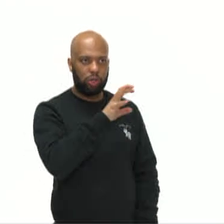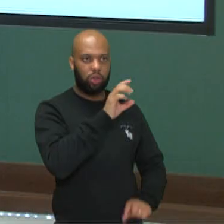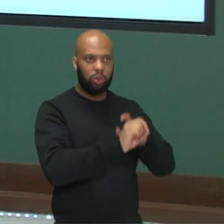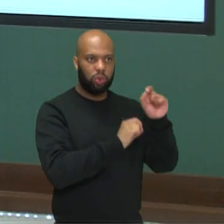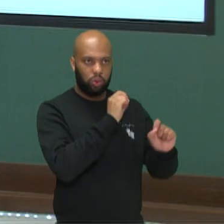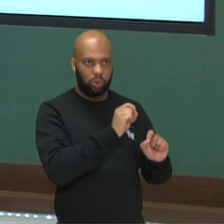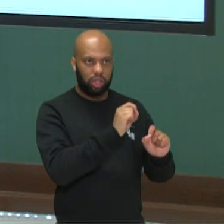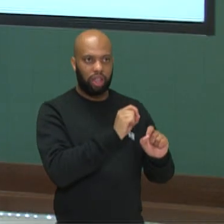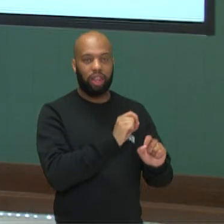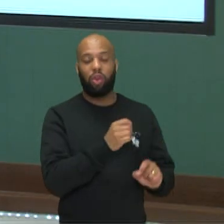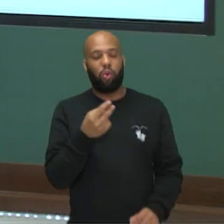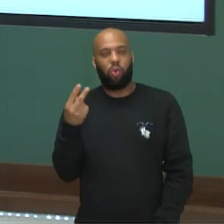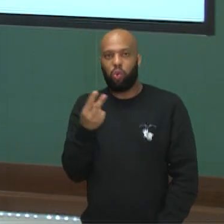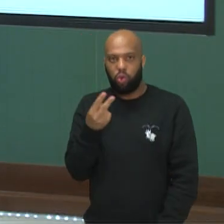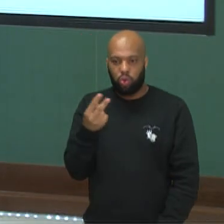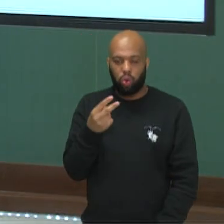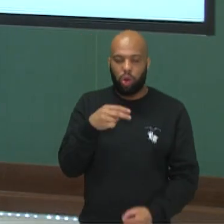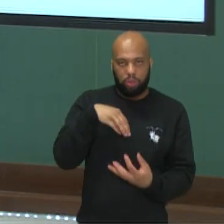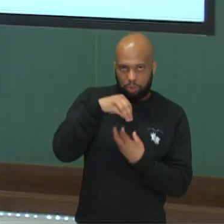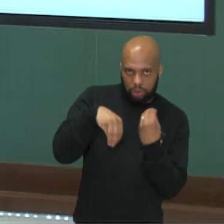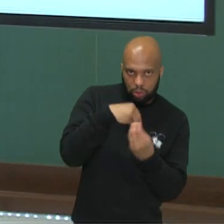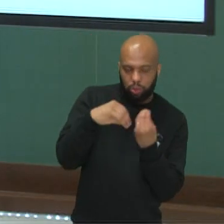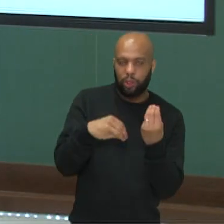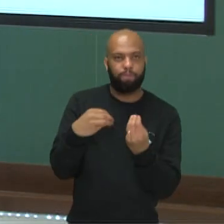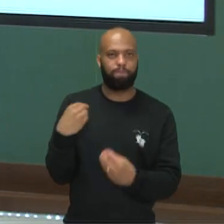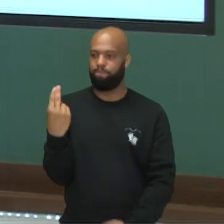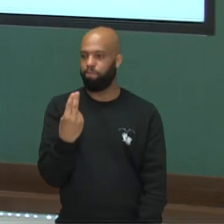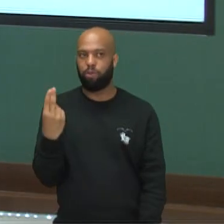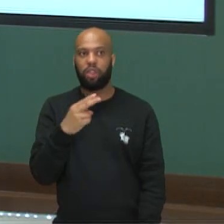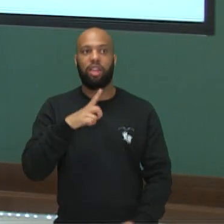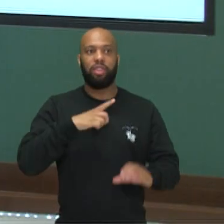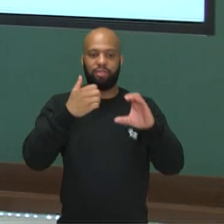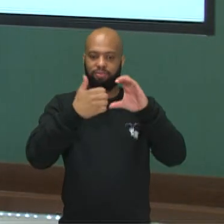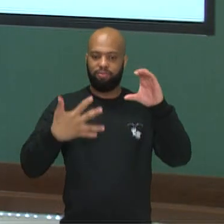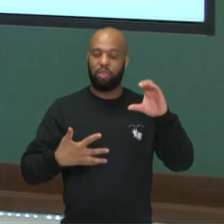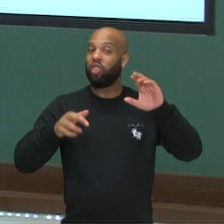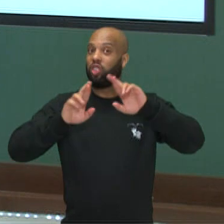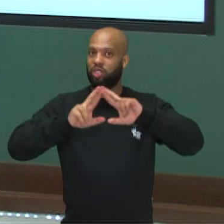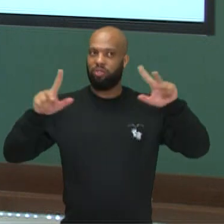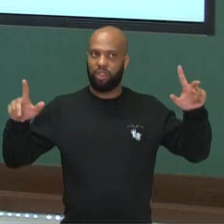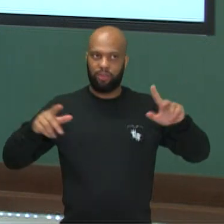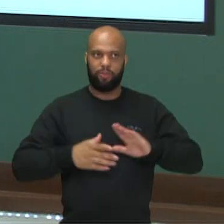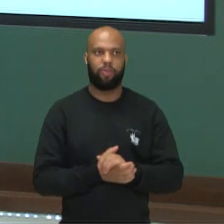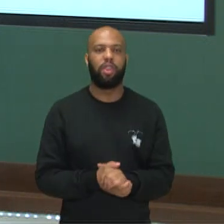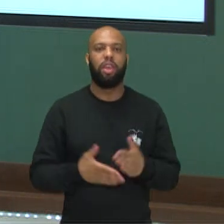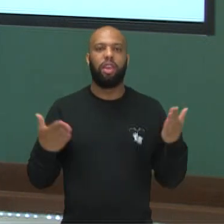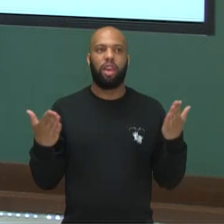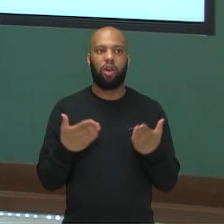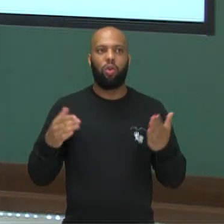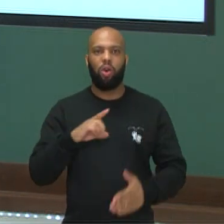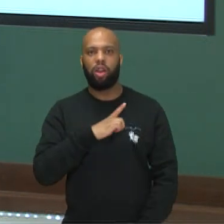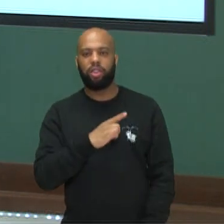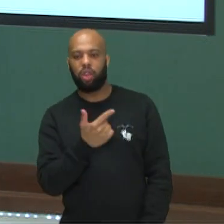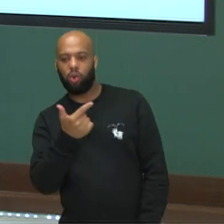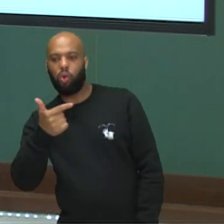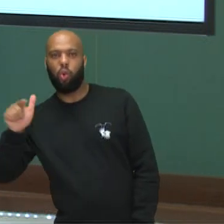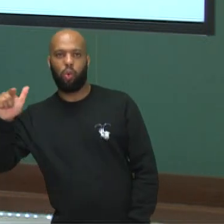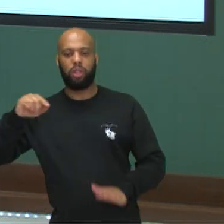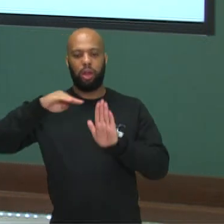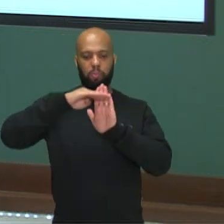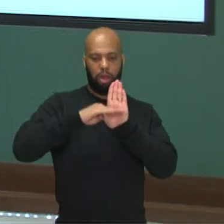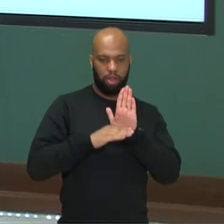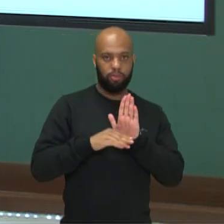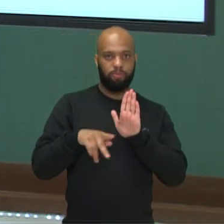claro, os dois não serão miscíveis, os dois terão características diferenciadas. Agora, uma outra